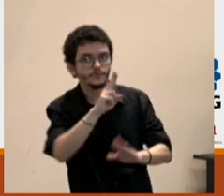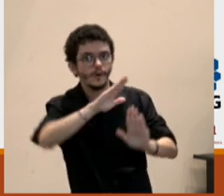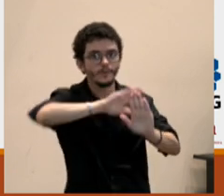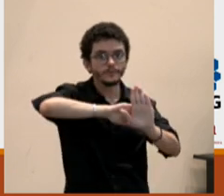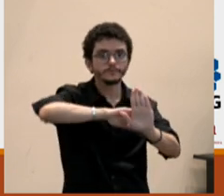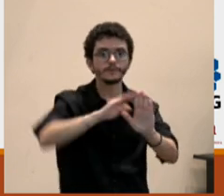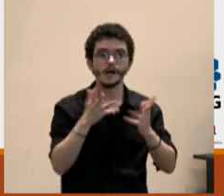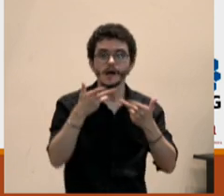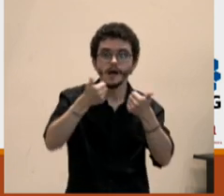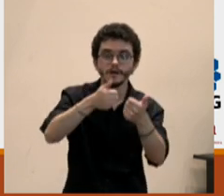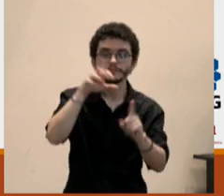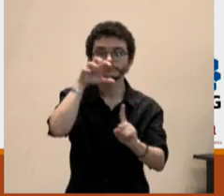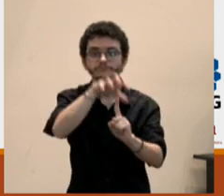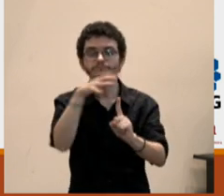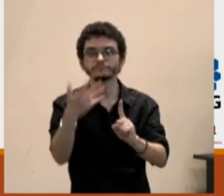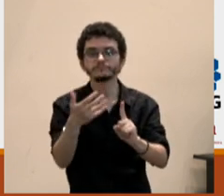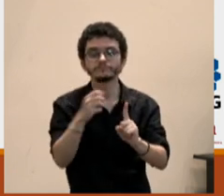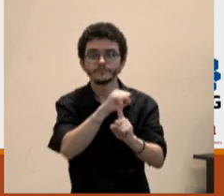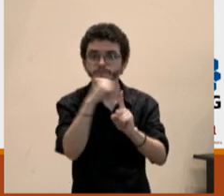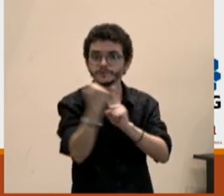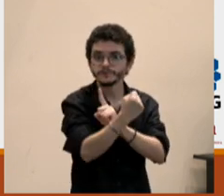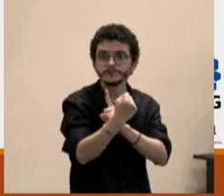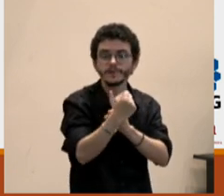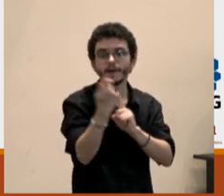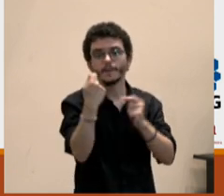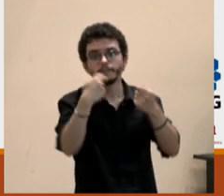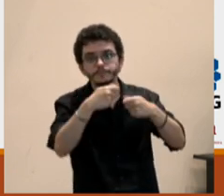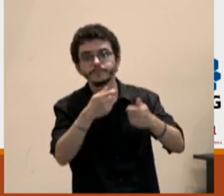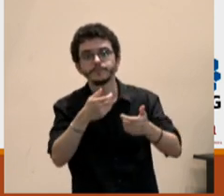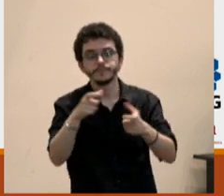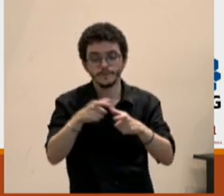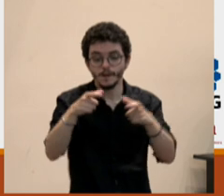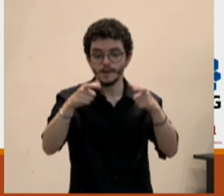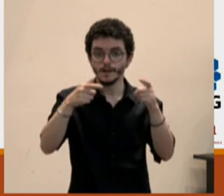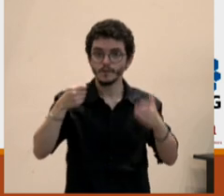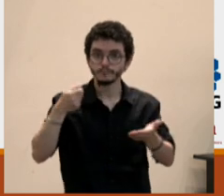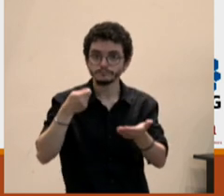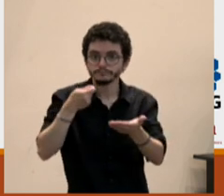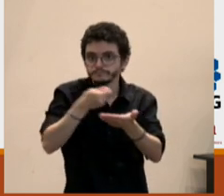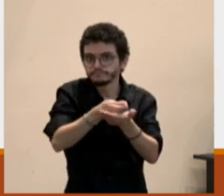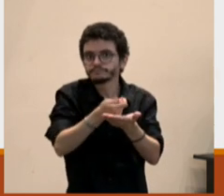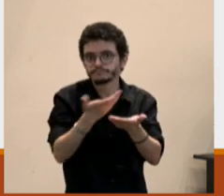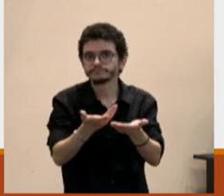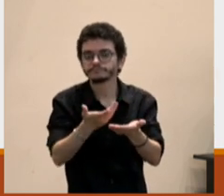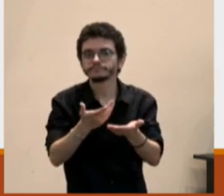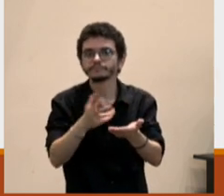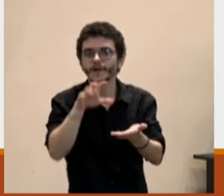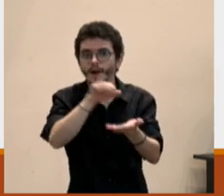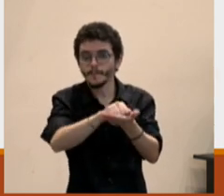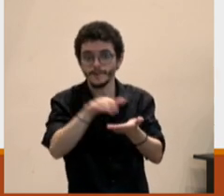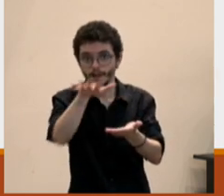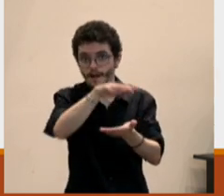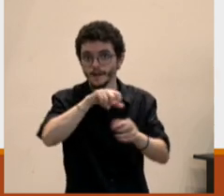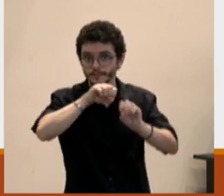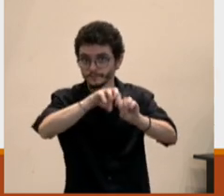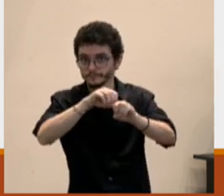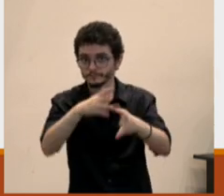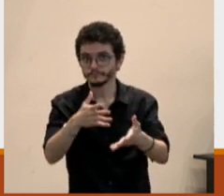implica na necessidade de se elevar o volume de recursos aplicados em educação. Próximo.